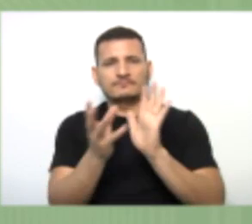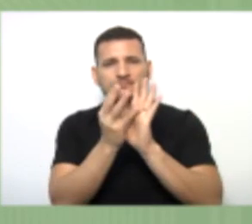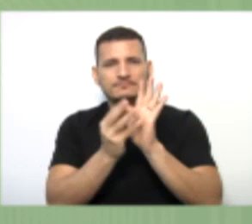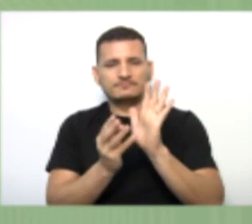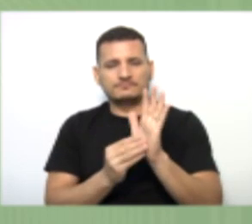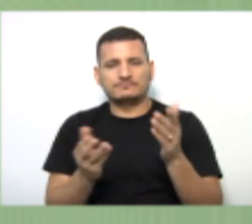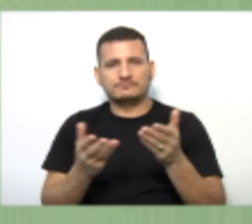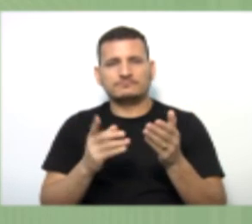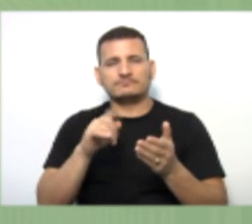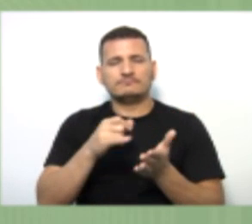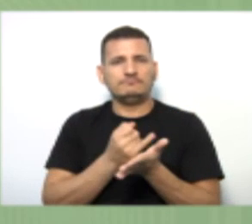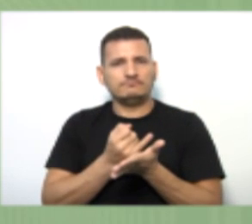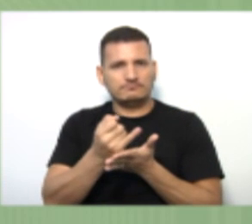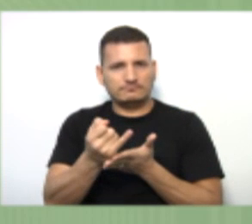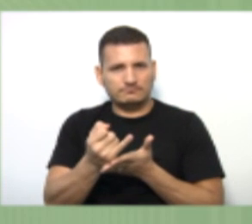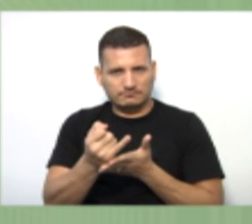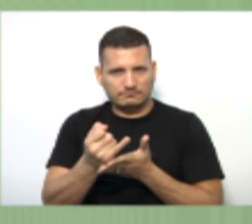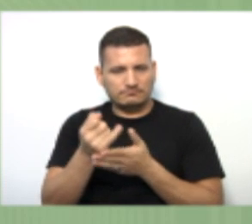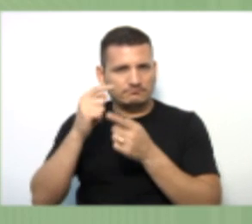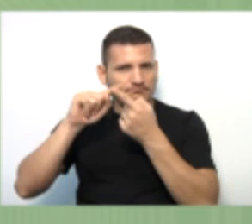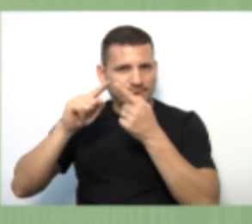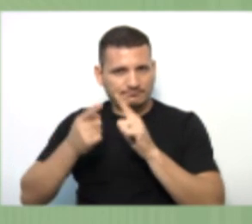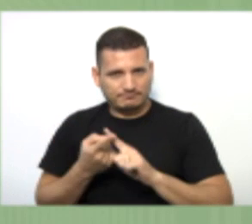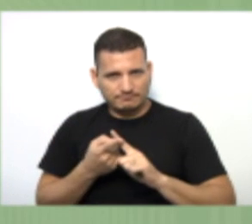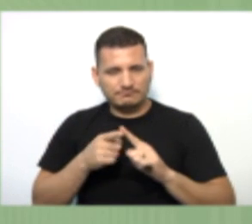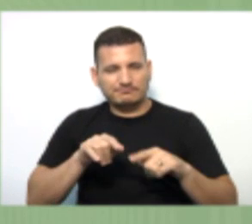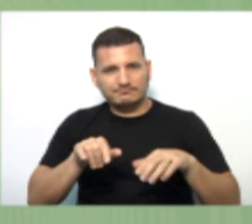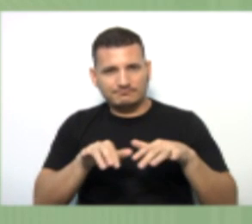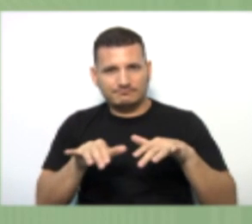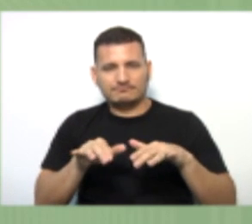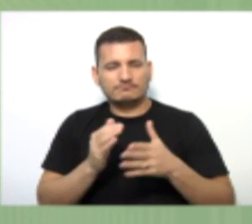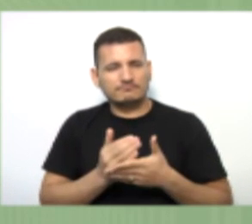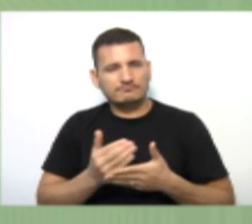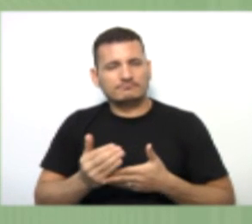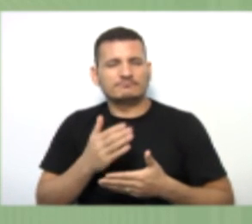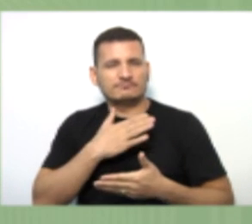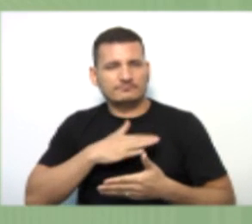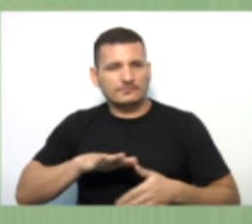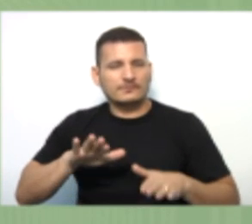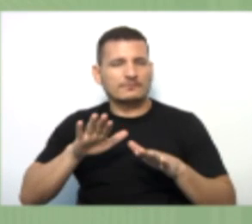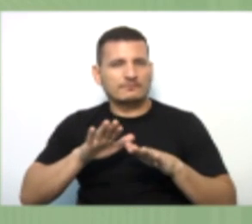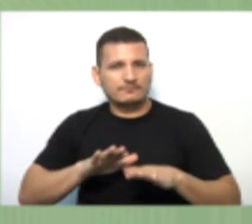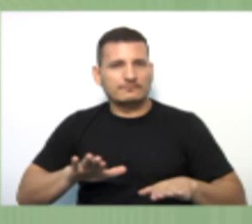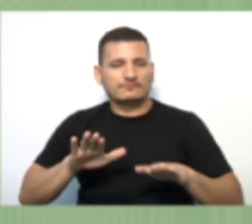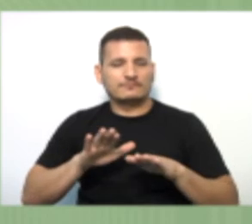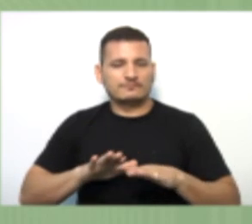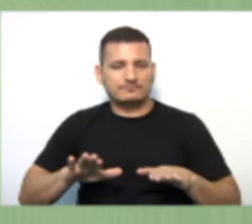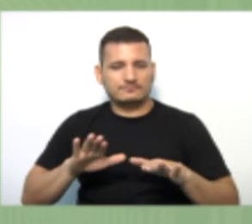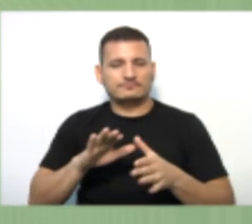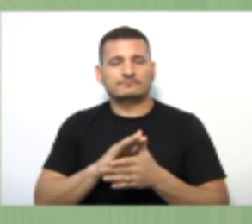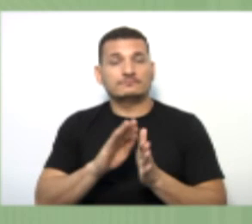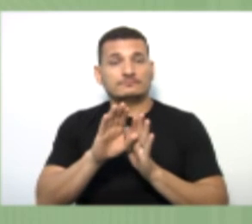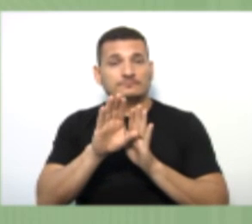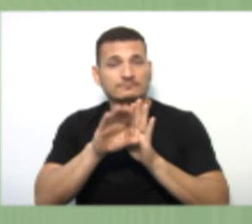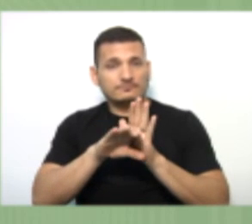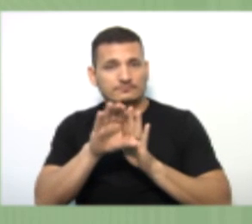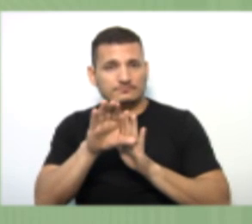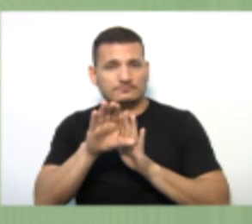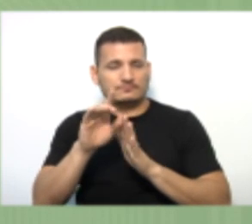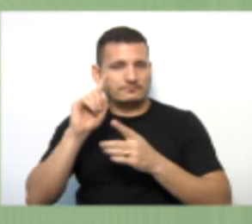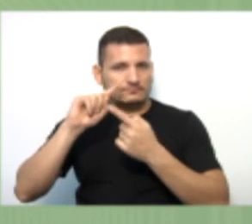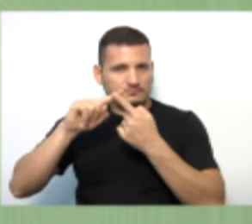vai ser a introdução à lógica, tá? A gente vai começar bem devagar, tá bom? Conceitos de lógica,